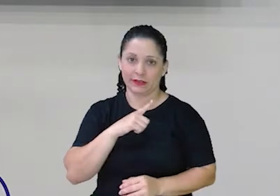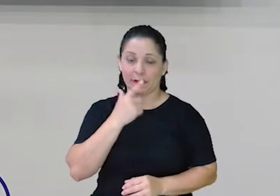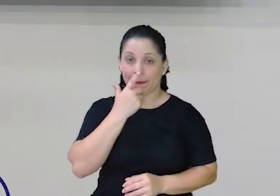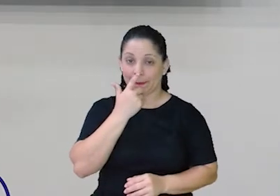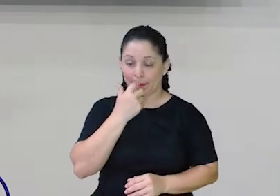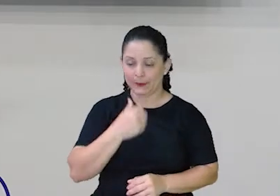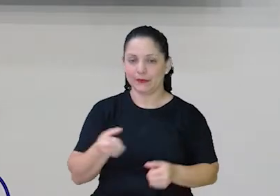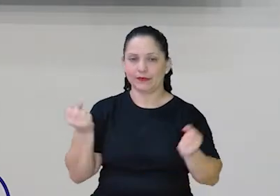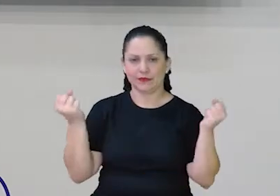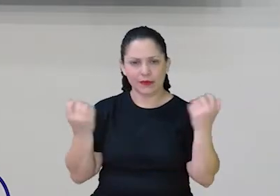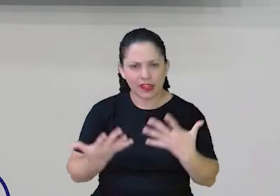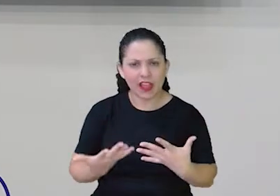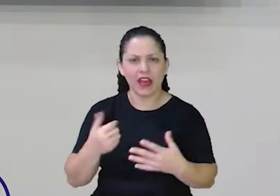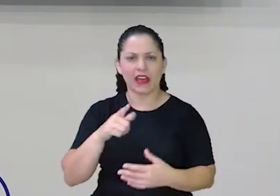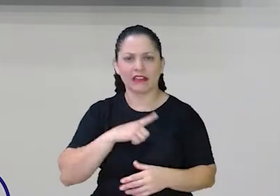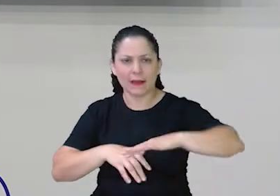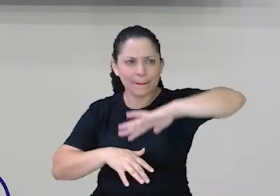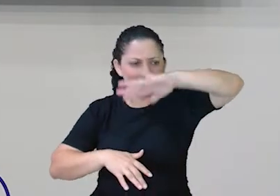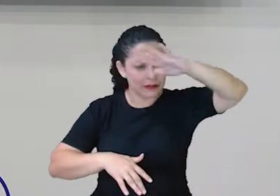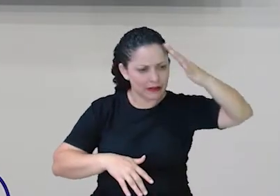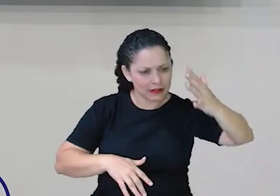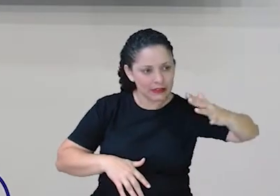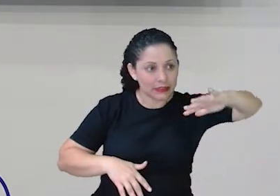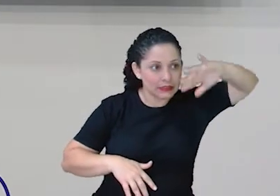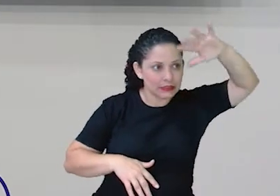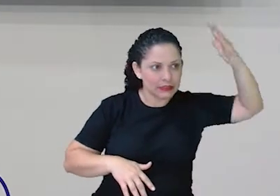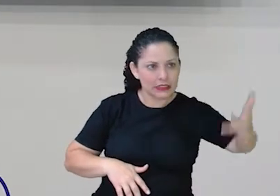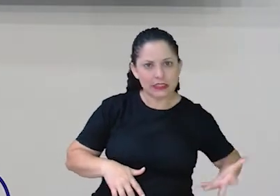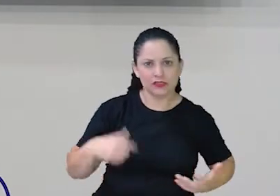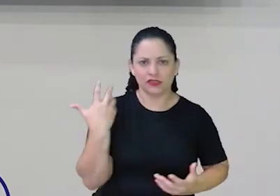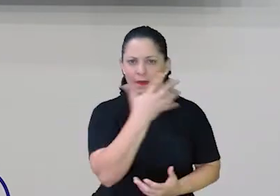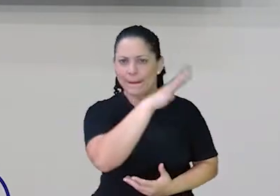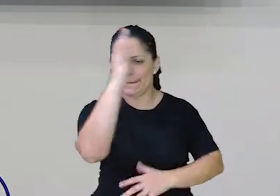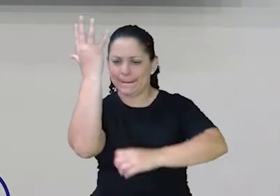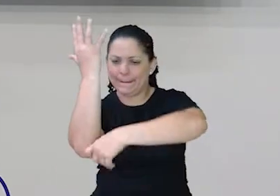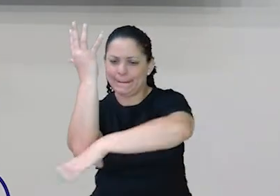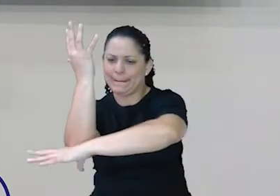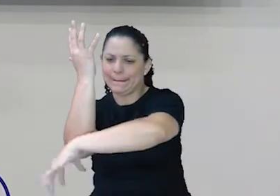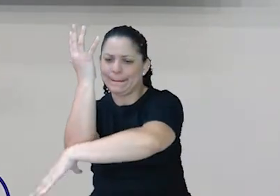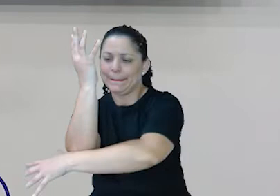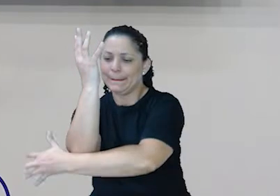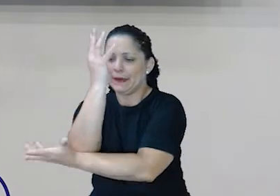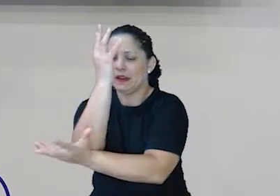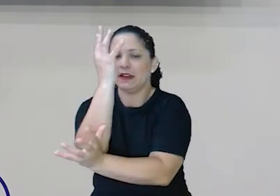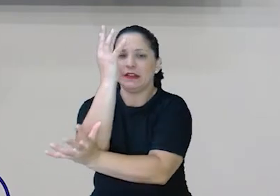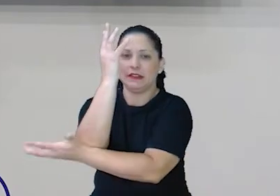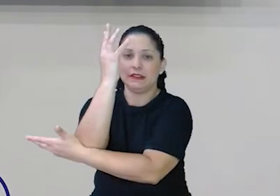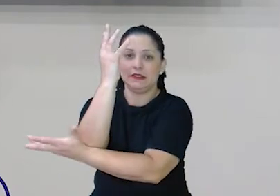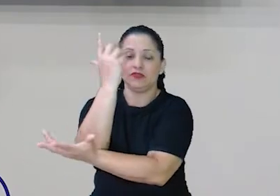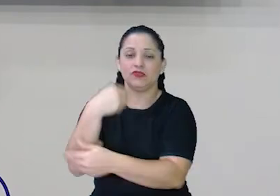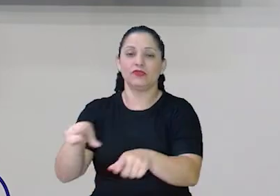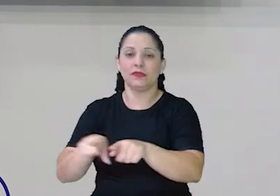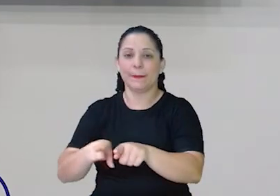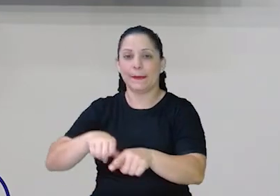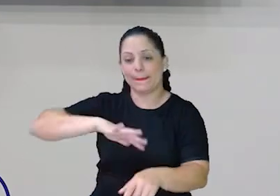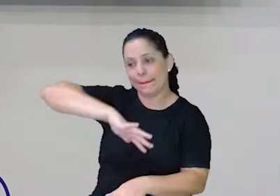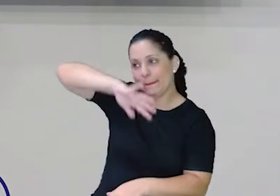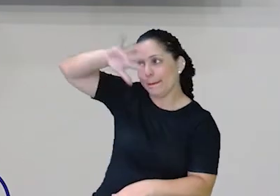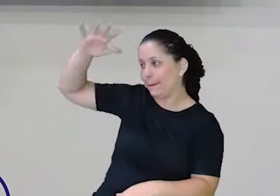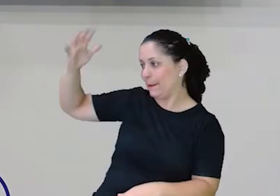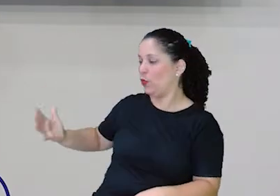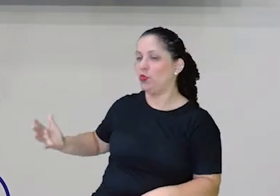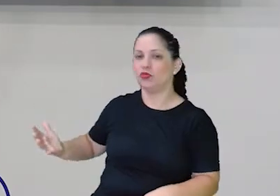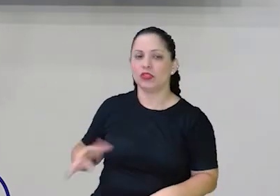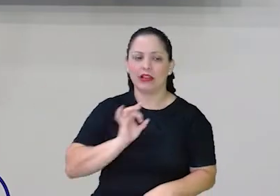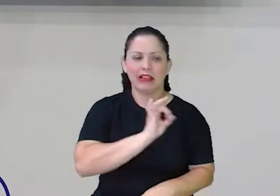falei para vocês que tem planícies, eu falei para vocês que tem mangues, eu falei para vocês que tem morros. Mas será que vocês sabem a porcentagem de